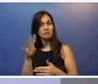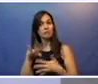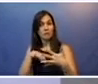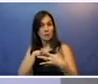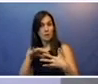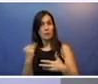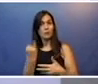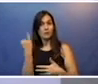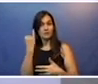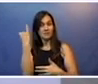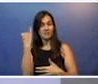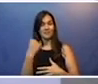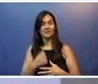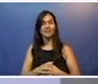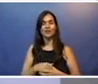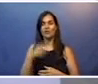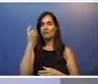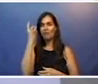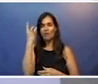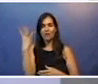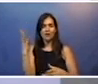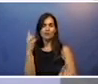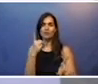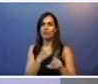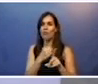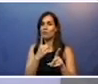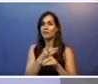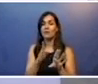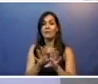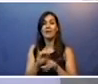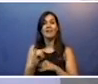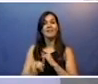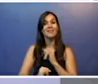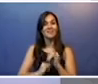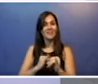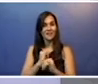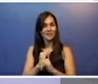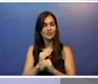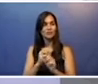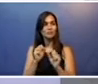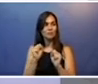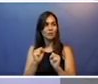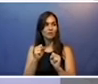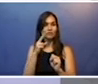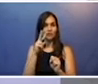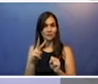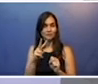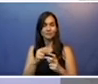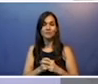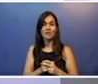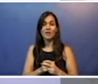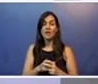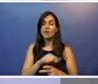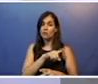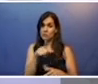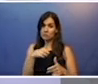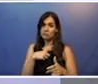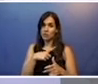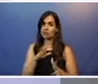E também ela tem facilmente encontrada na internet, certo? Mas vocês têm aí.